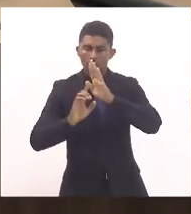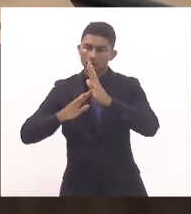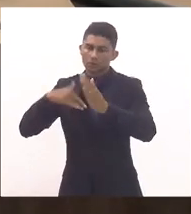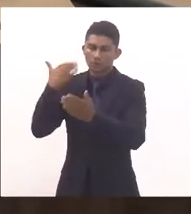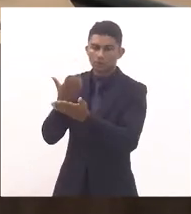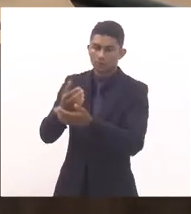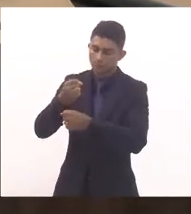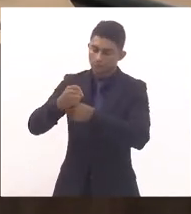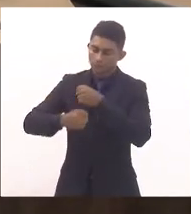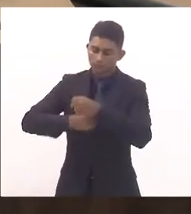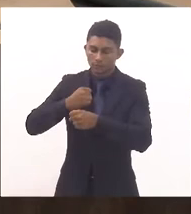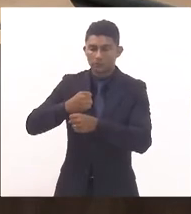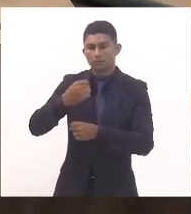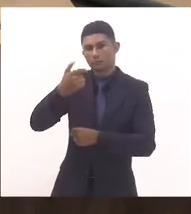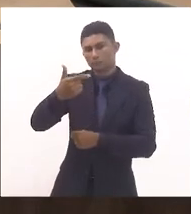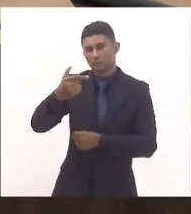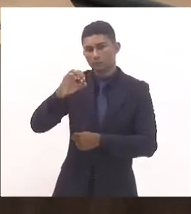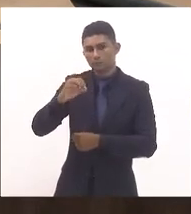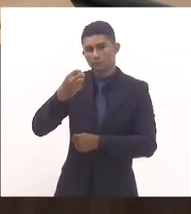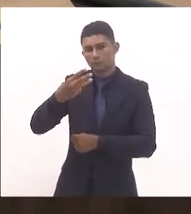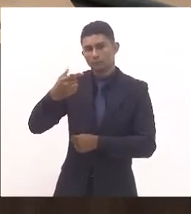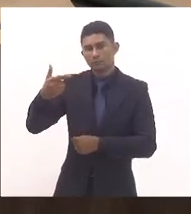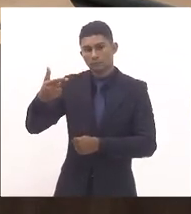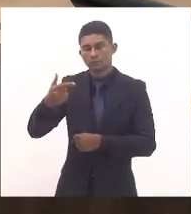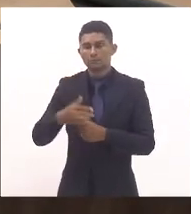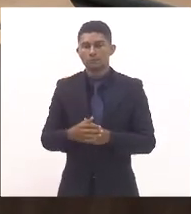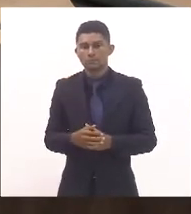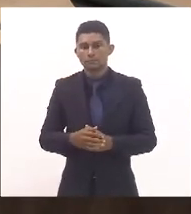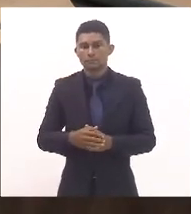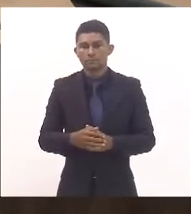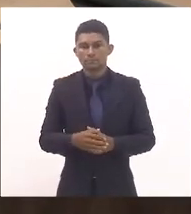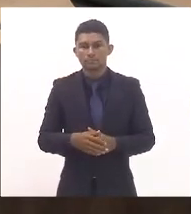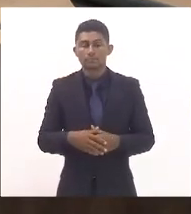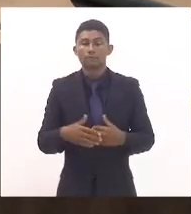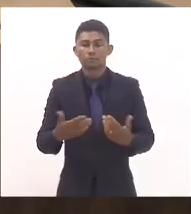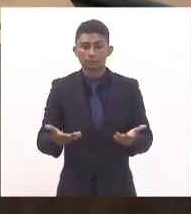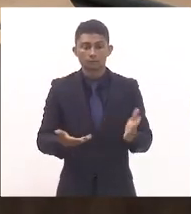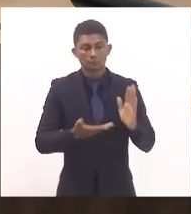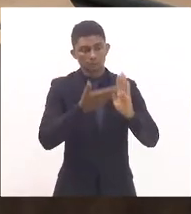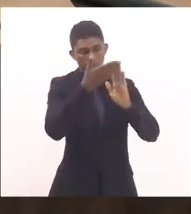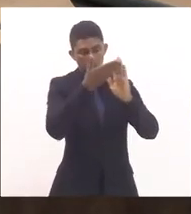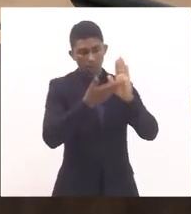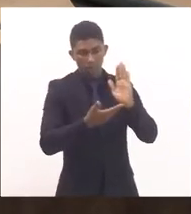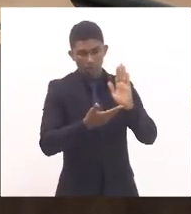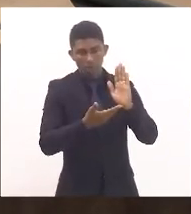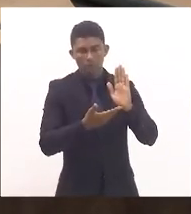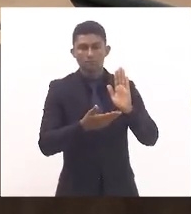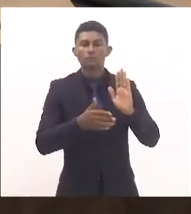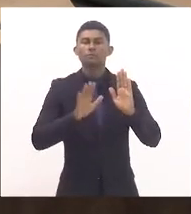2032. Isto é forma. Mérito.